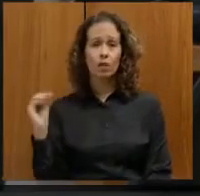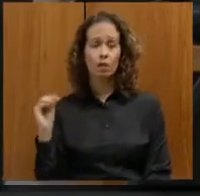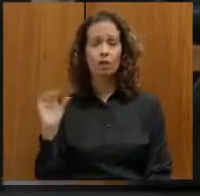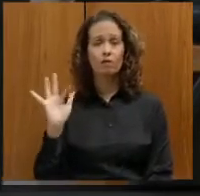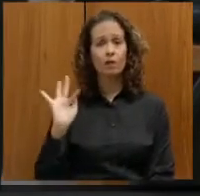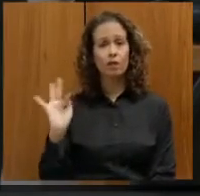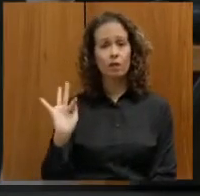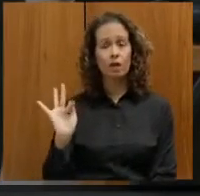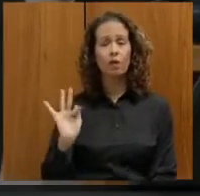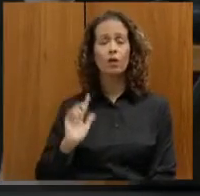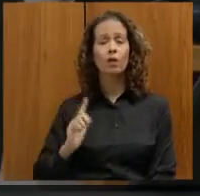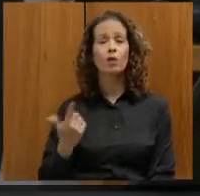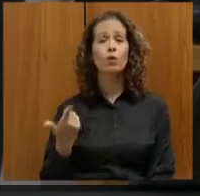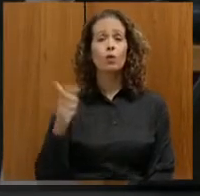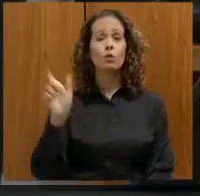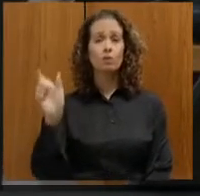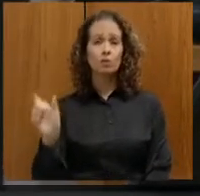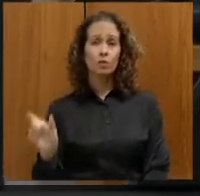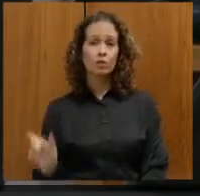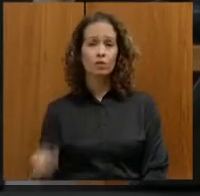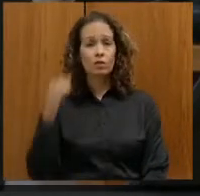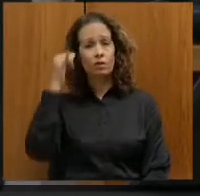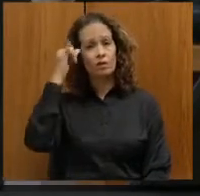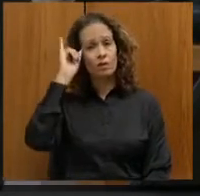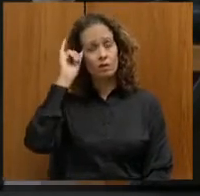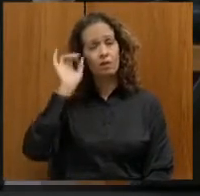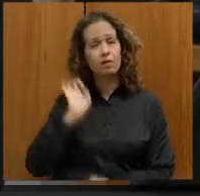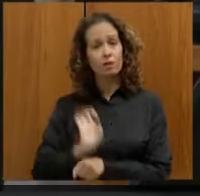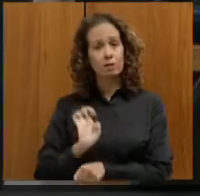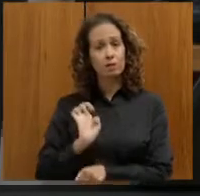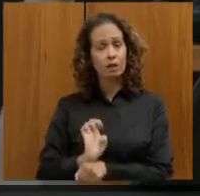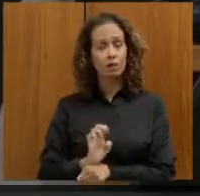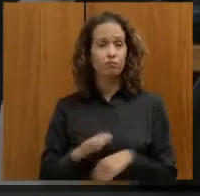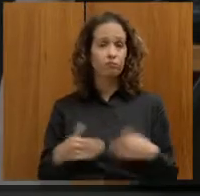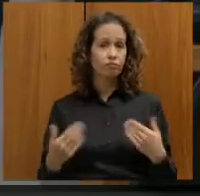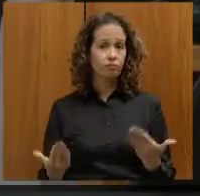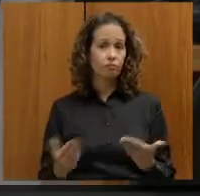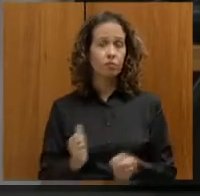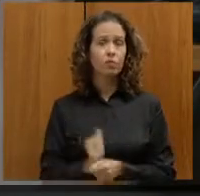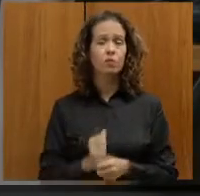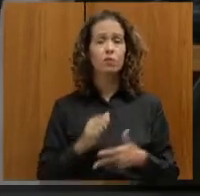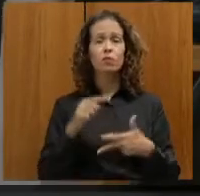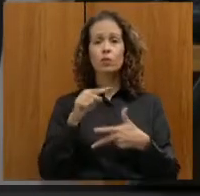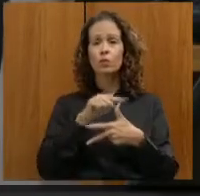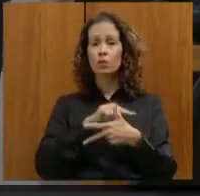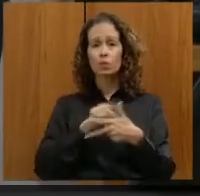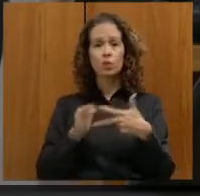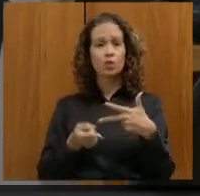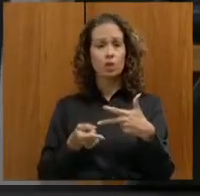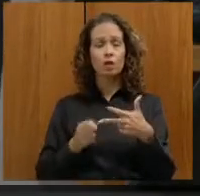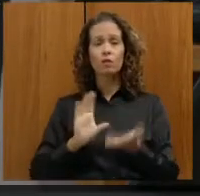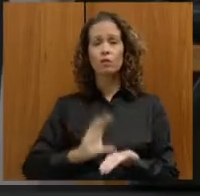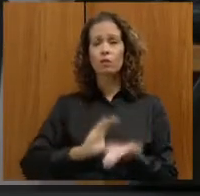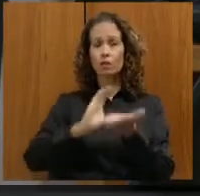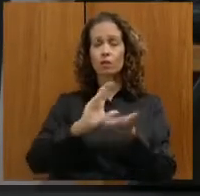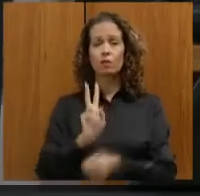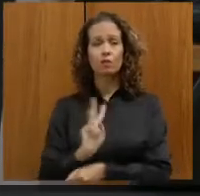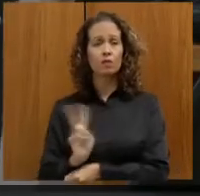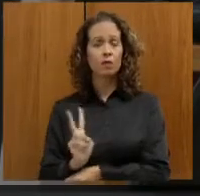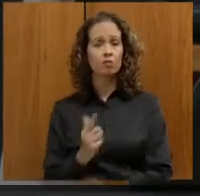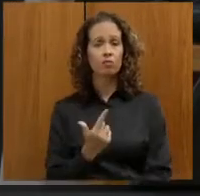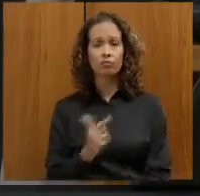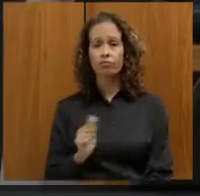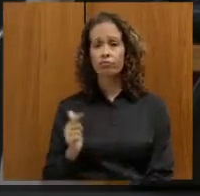servidor da Fazenda Estadual ou seja não a participação dos poderes no conselho de supervisão